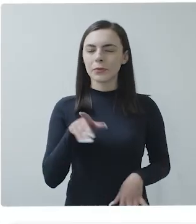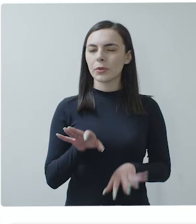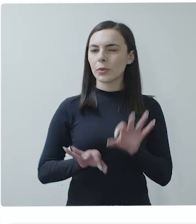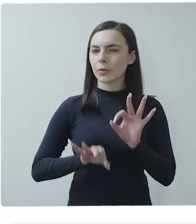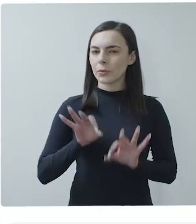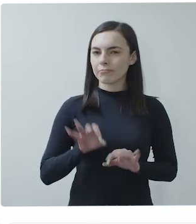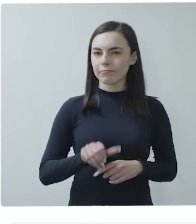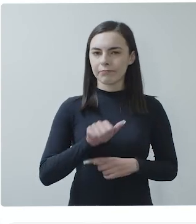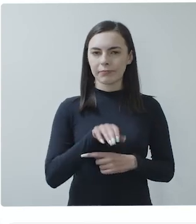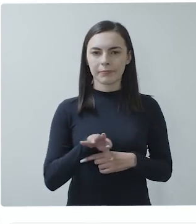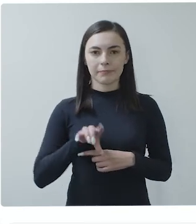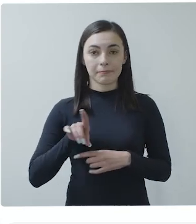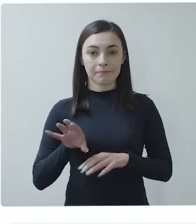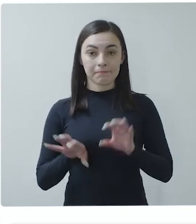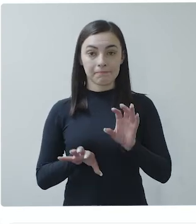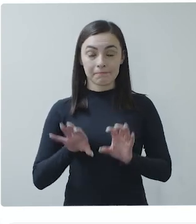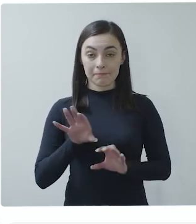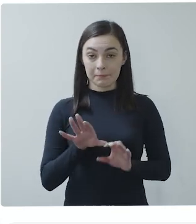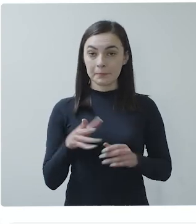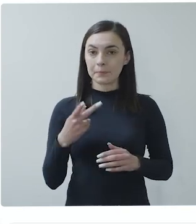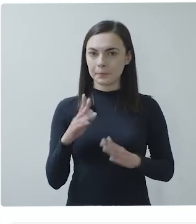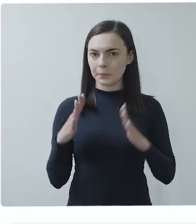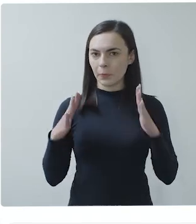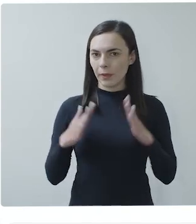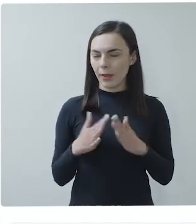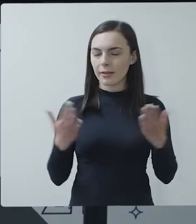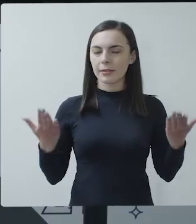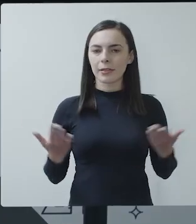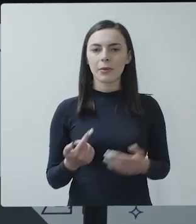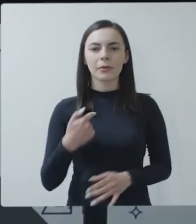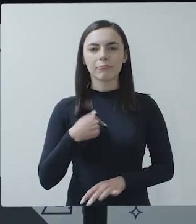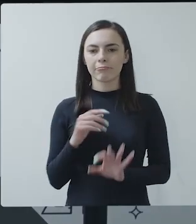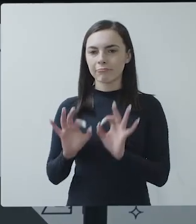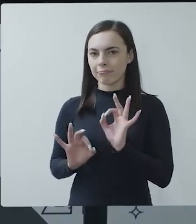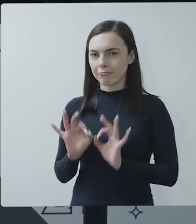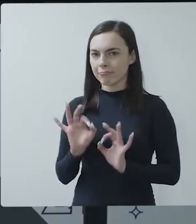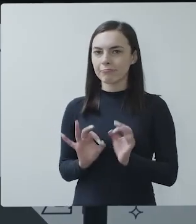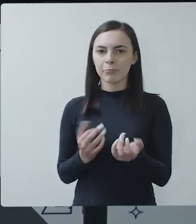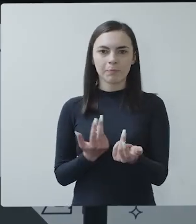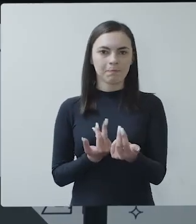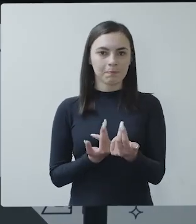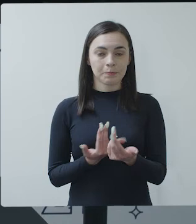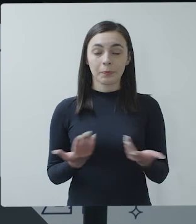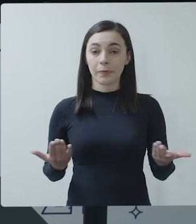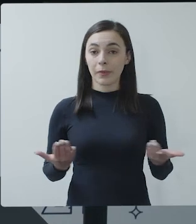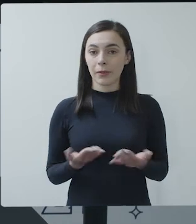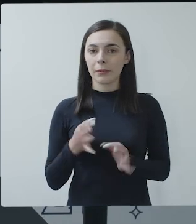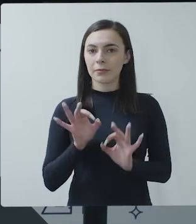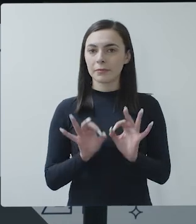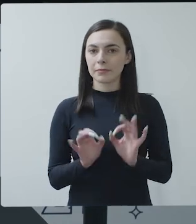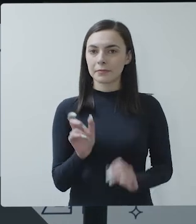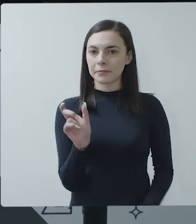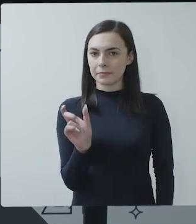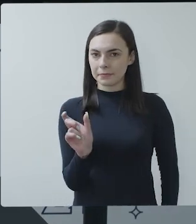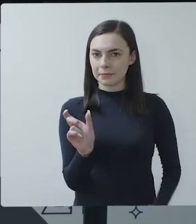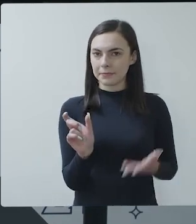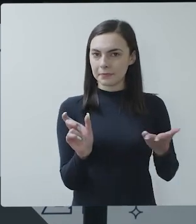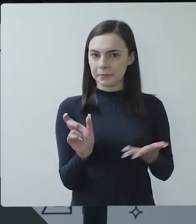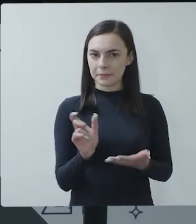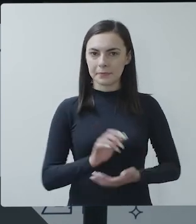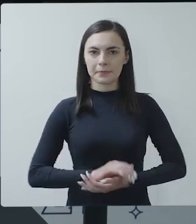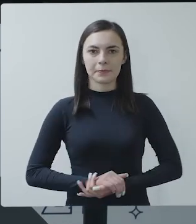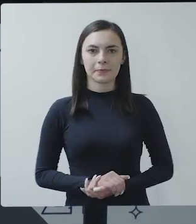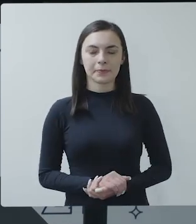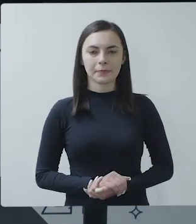Então, vocês separaram o alfabeto móvel aí na casa de vocês e a professora separou aqui. Então, a gente vai montar a palavra,